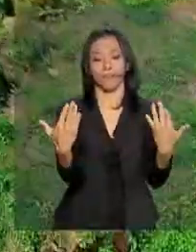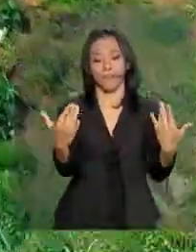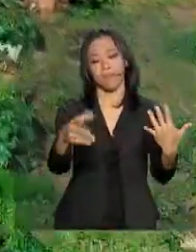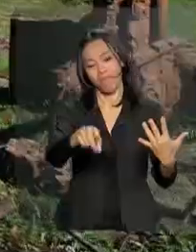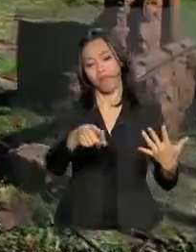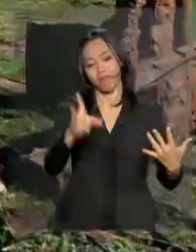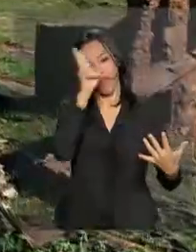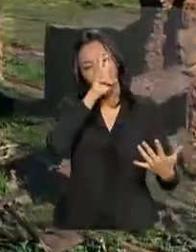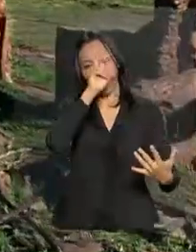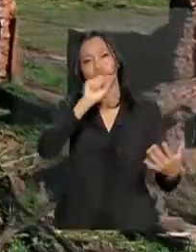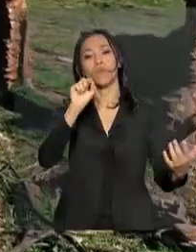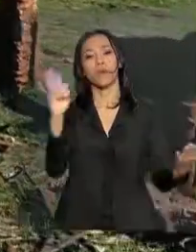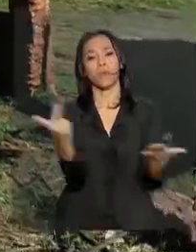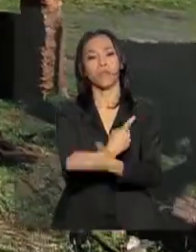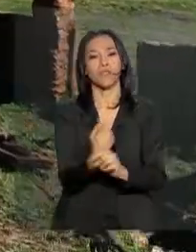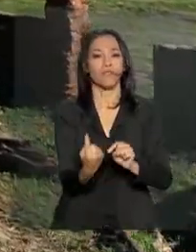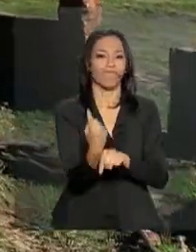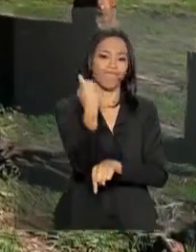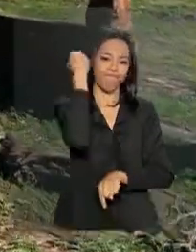episódio trágico.